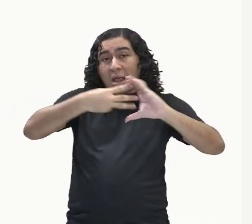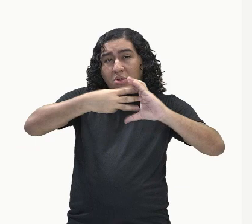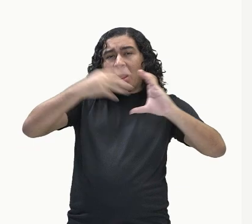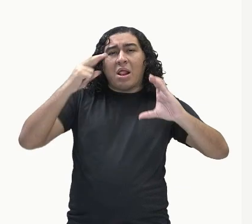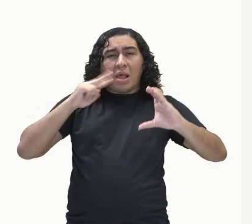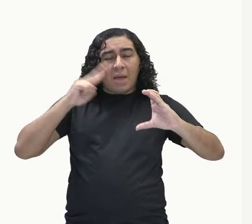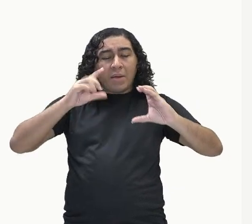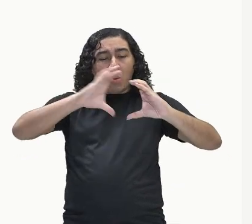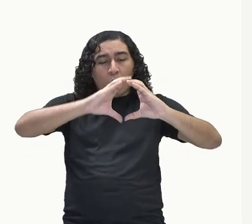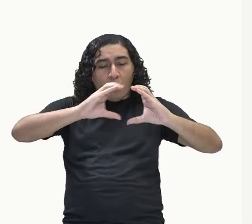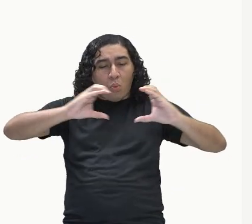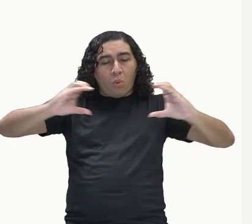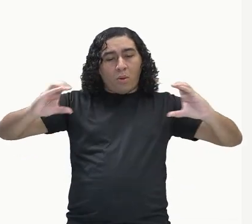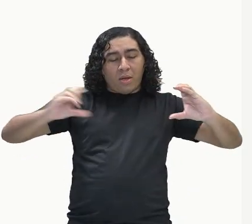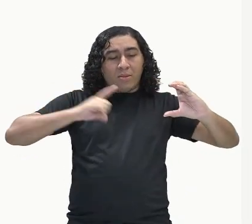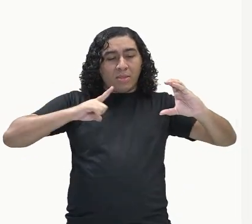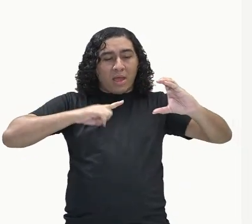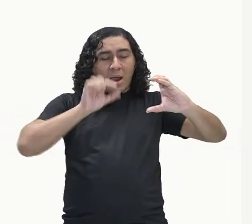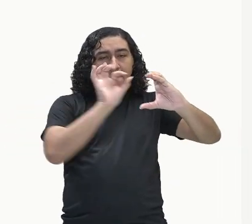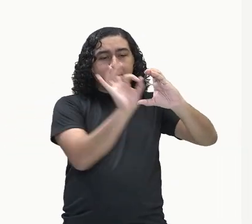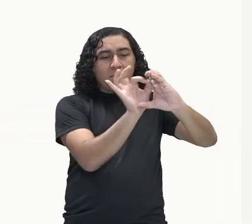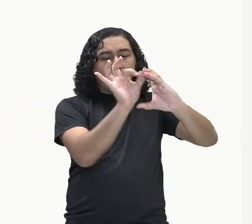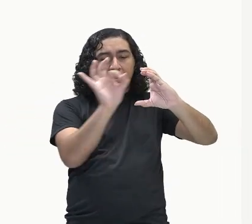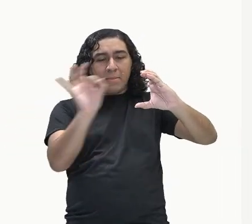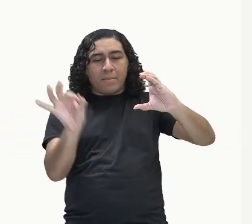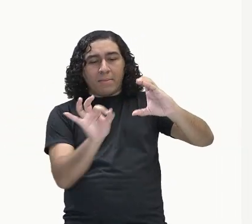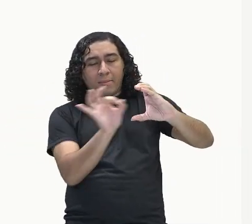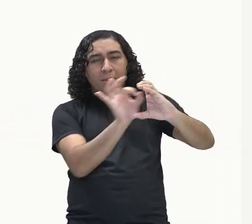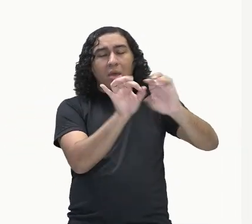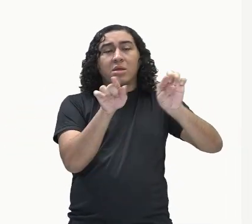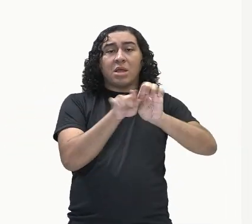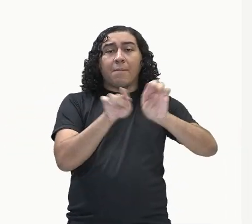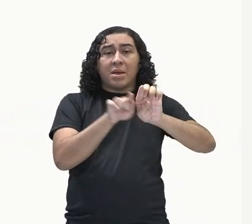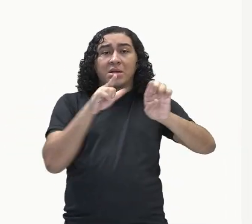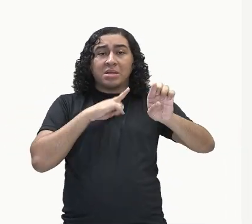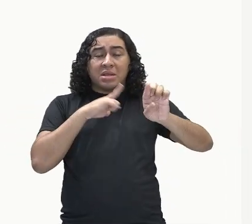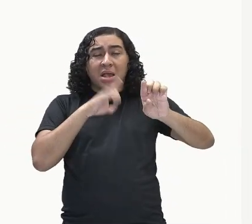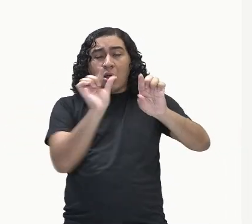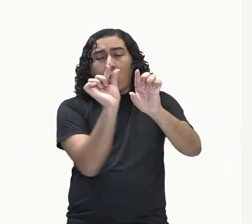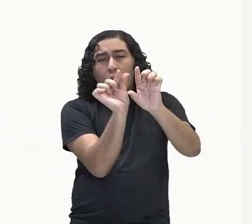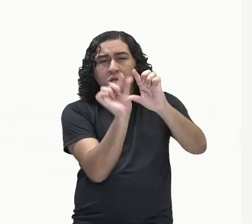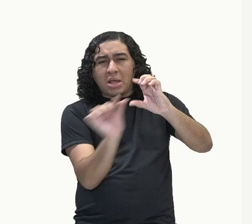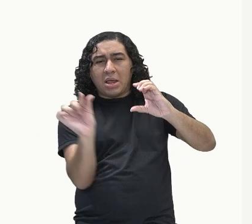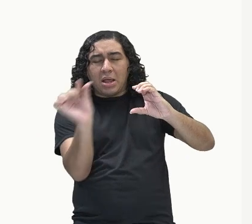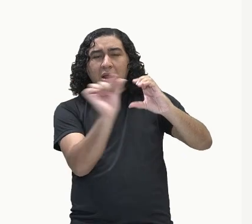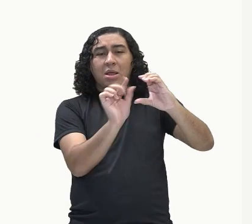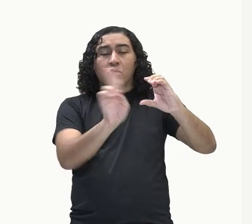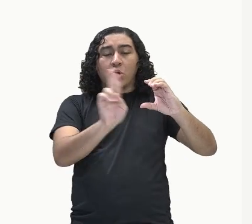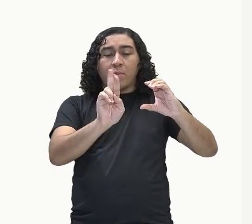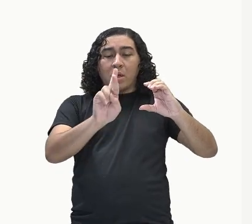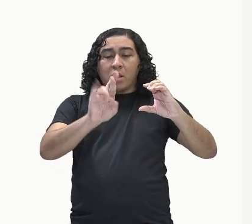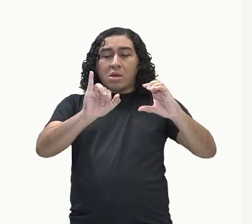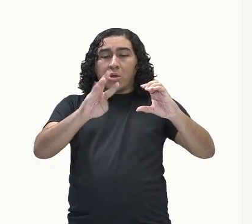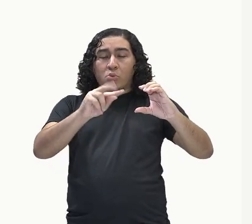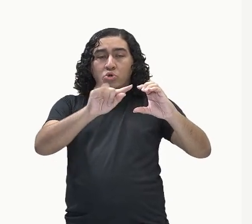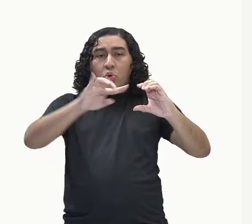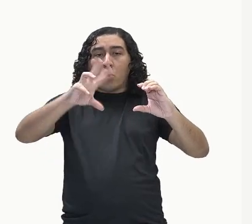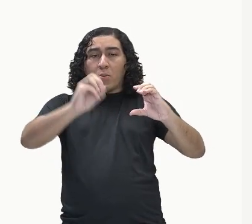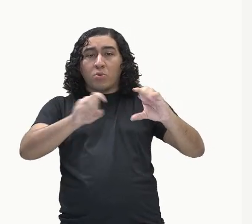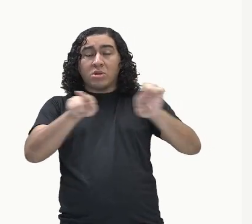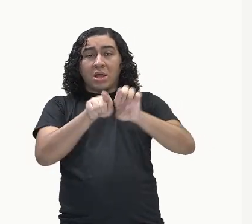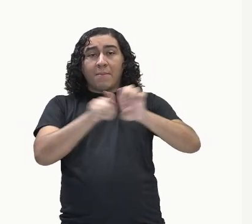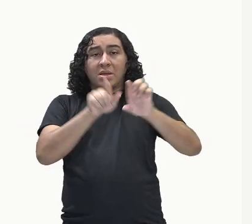genético citoplasma vai ter uma organela que é organela chamada de ribossomo tem a parede